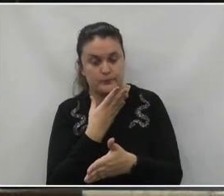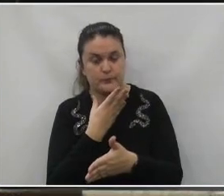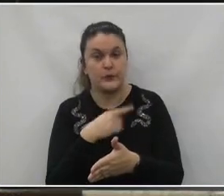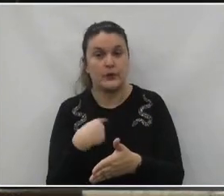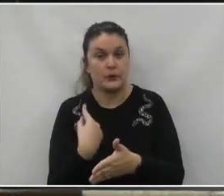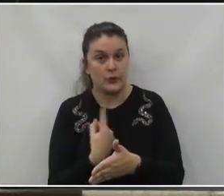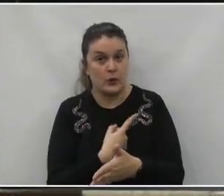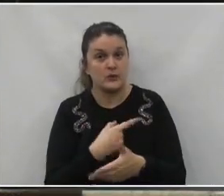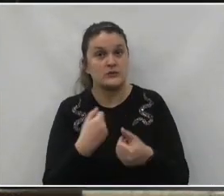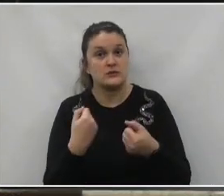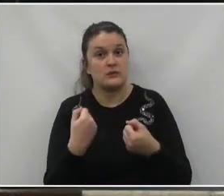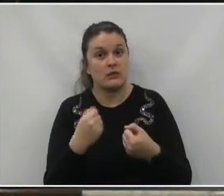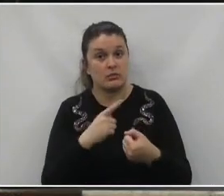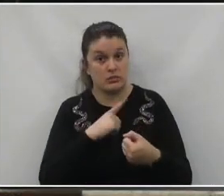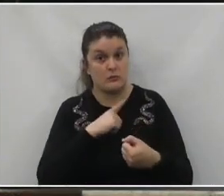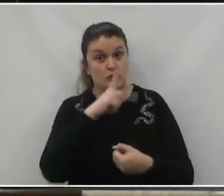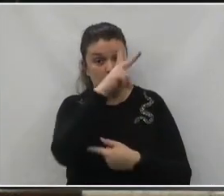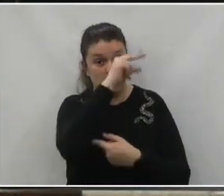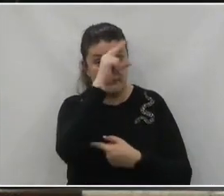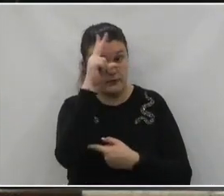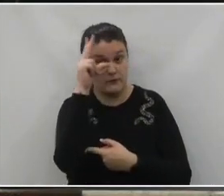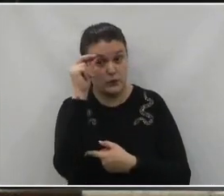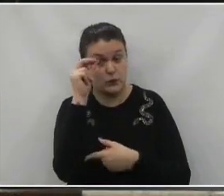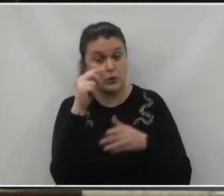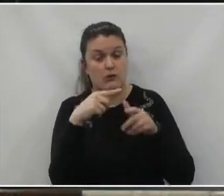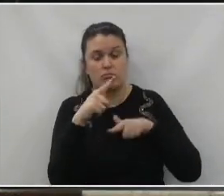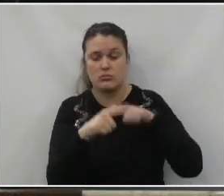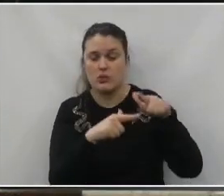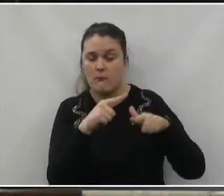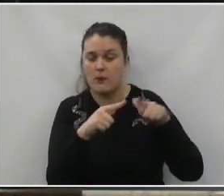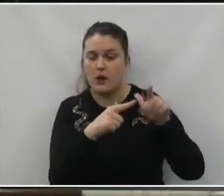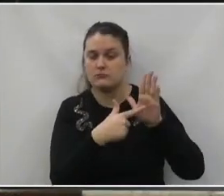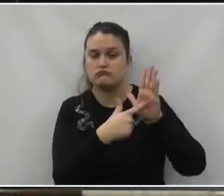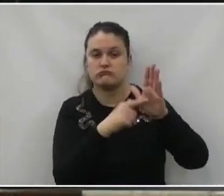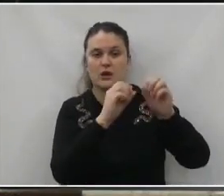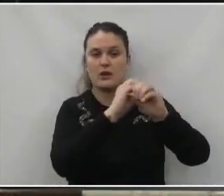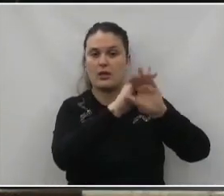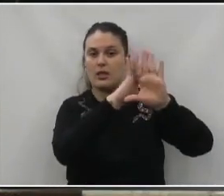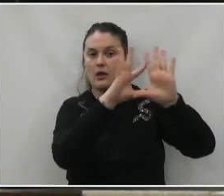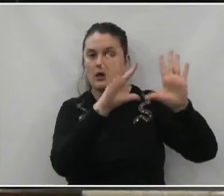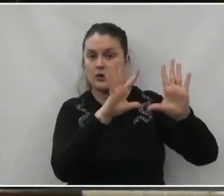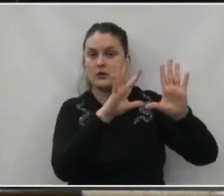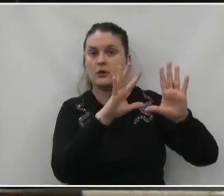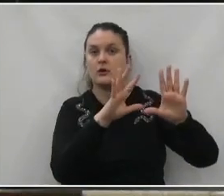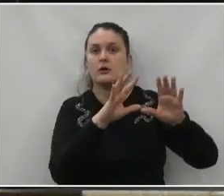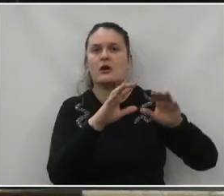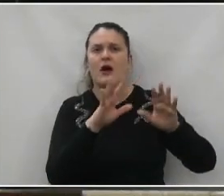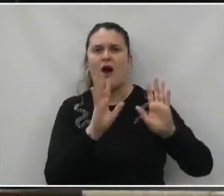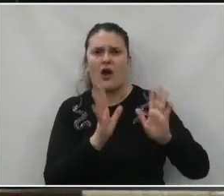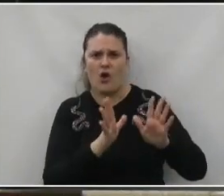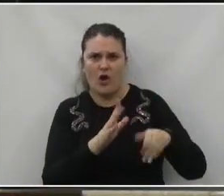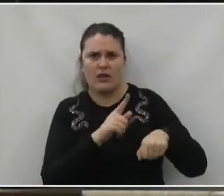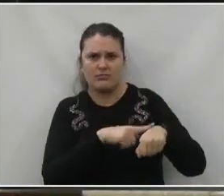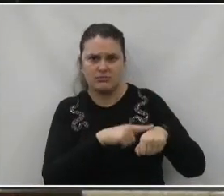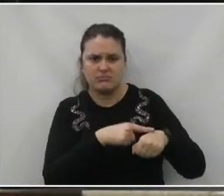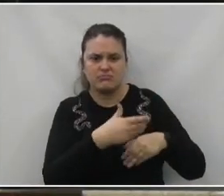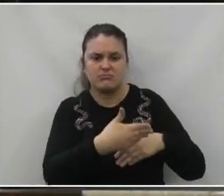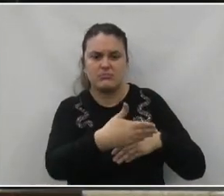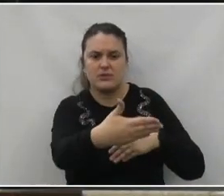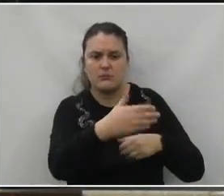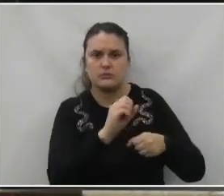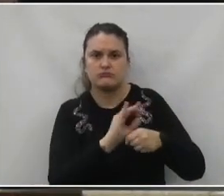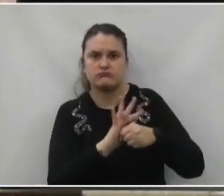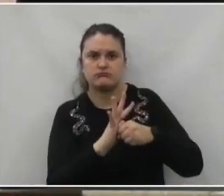temos uma administração muito transparente, e nós temos que passar essa pandemia da melhor forma